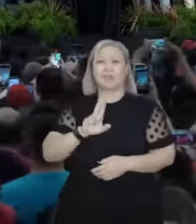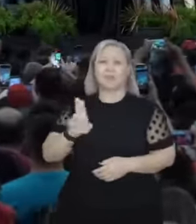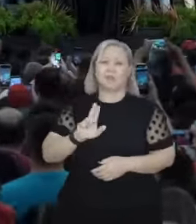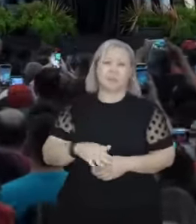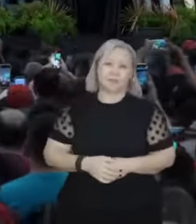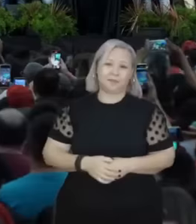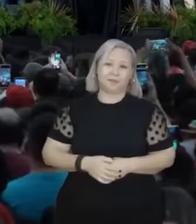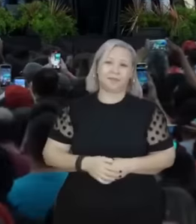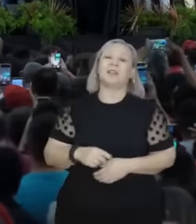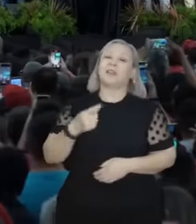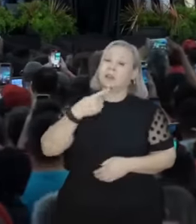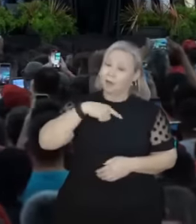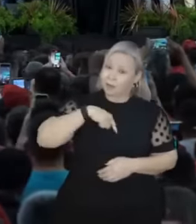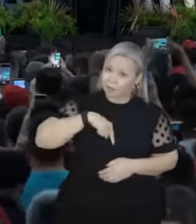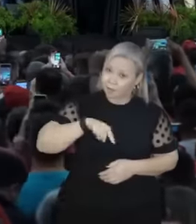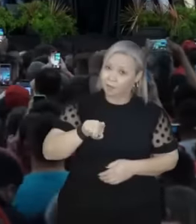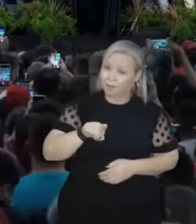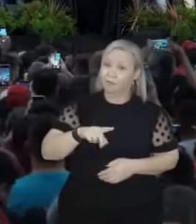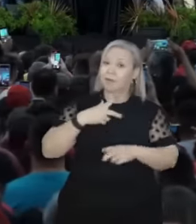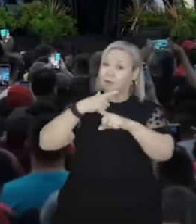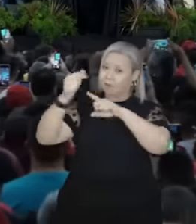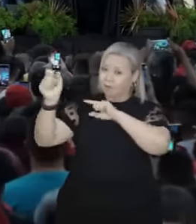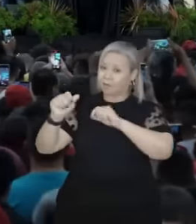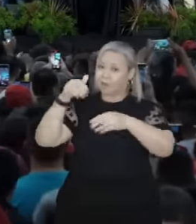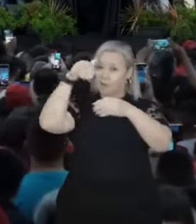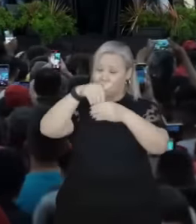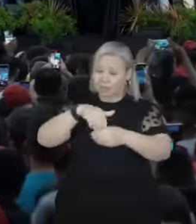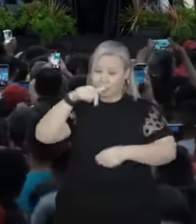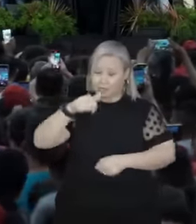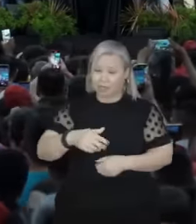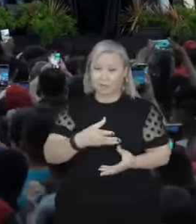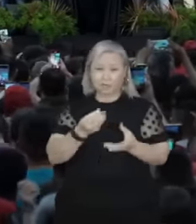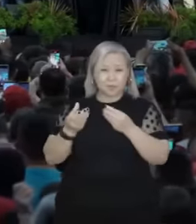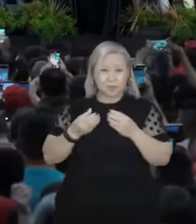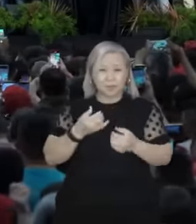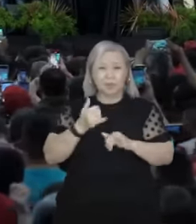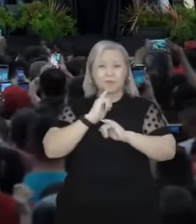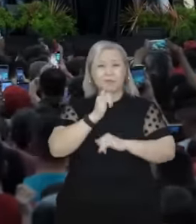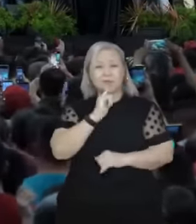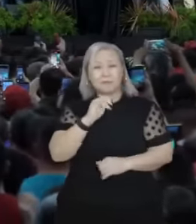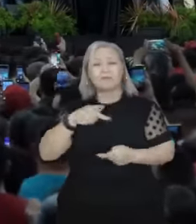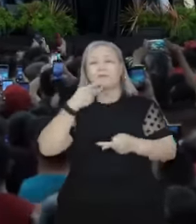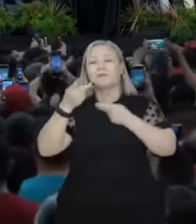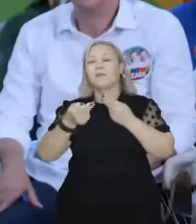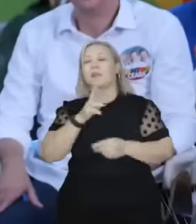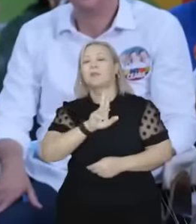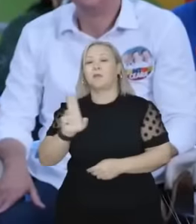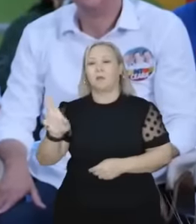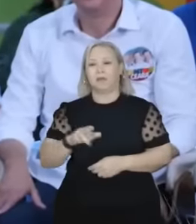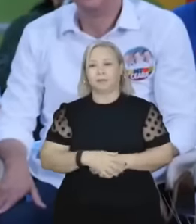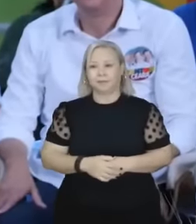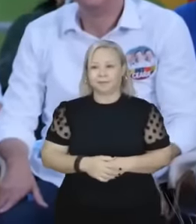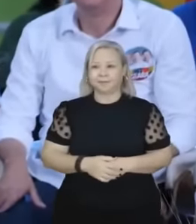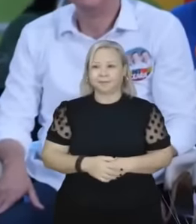desse palanque, de tanto que foi citado o nome de vocês. Eu queria